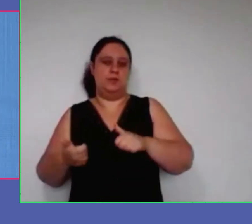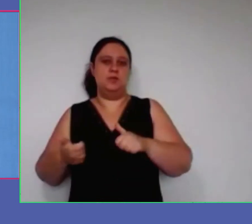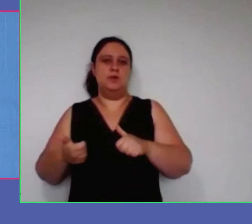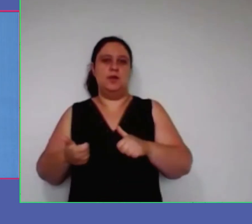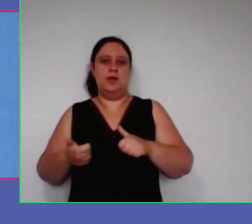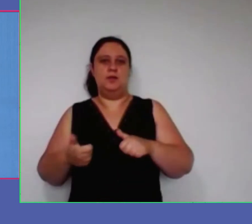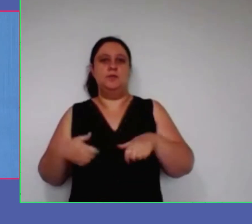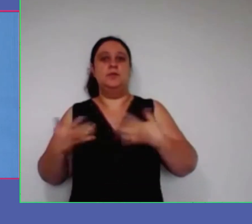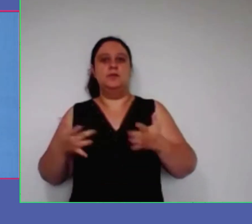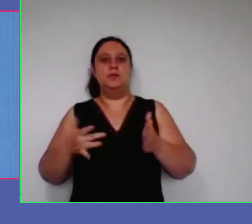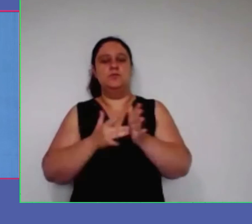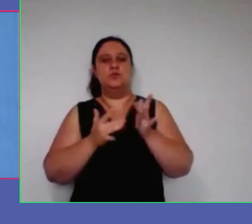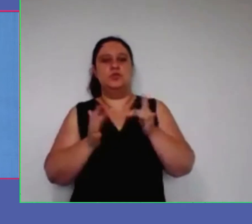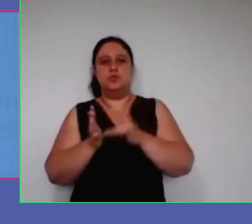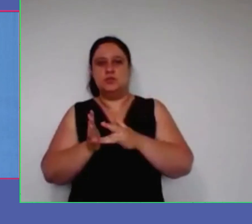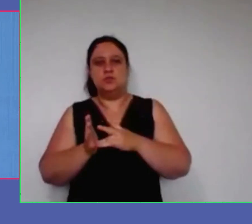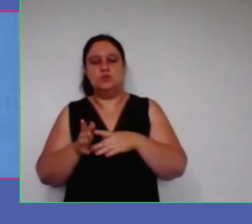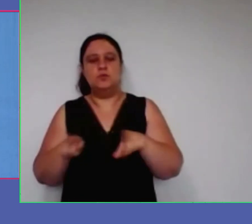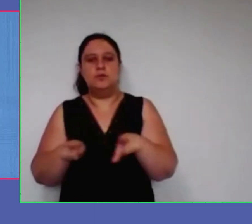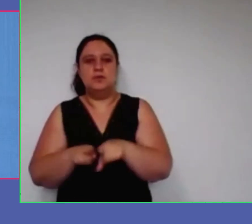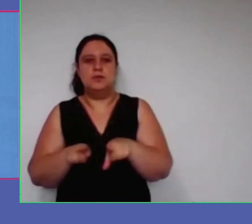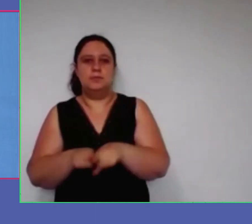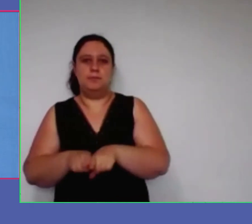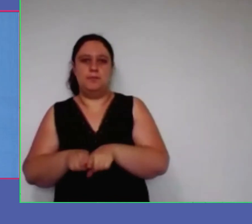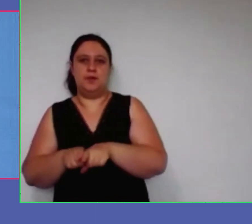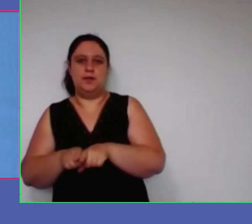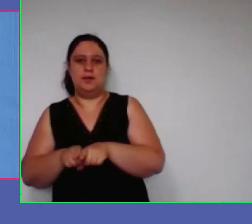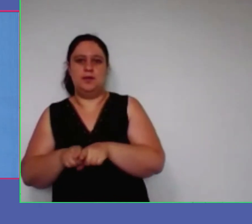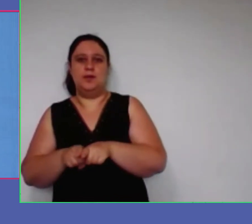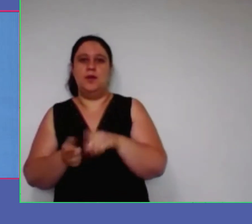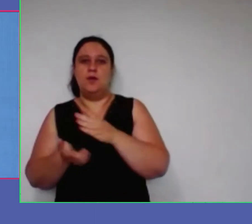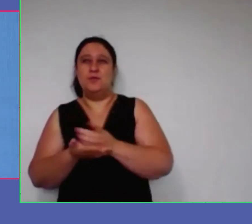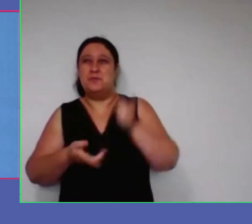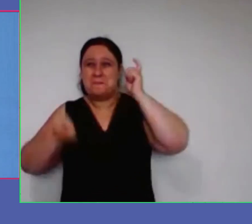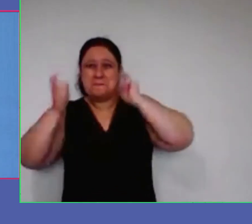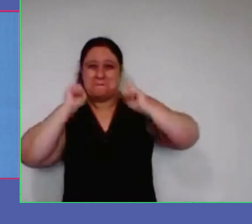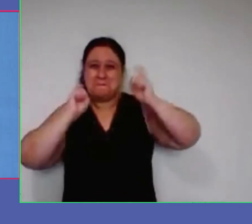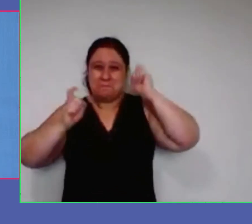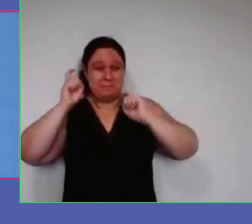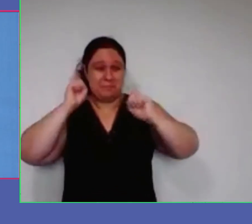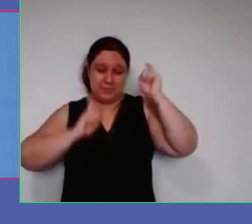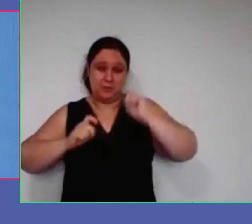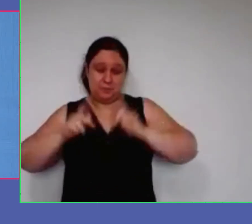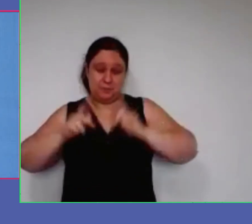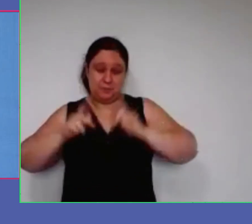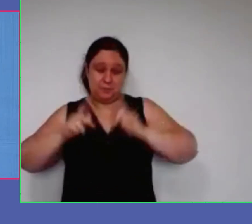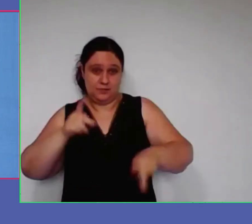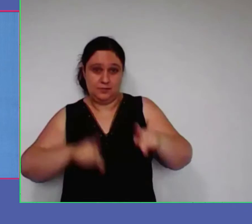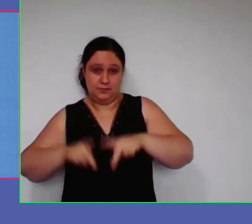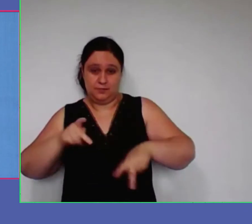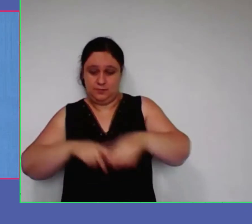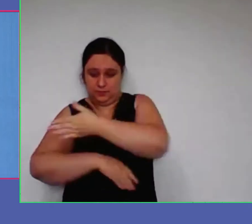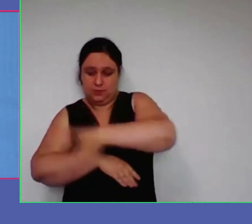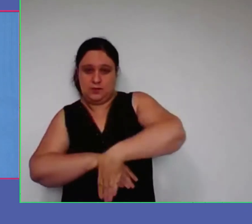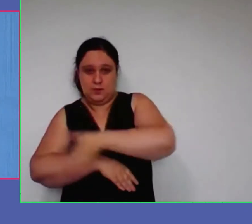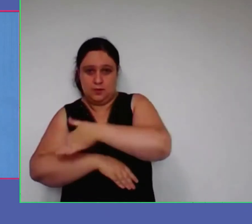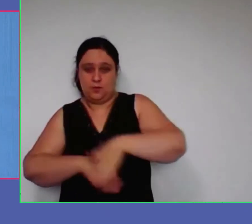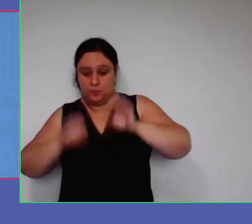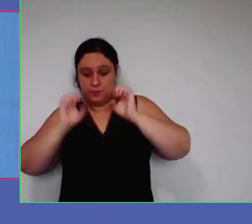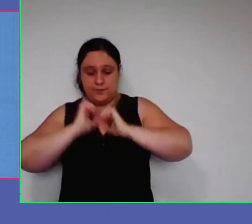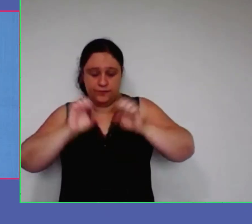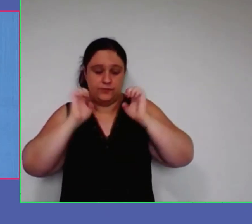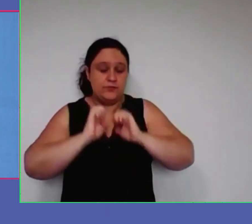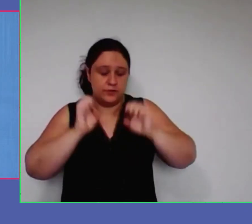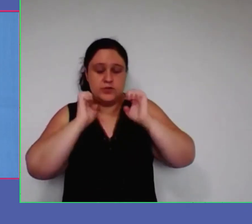veio se preocupar com o povo, com os homens nas ruas, pregando o evangelho do reino. Jesus